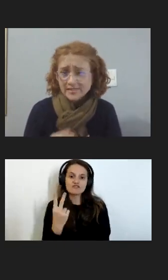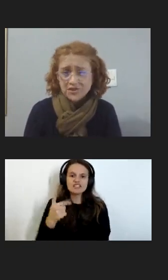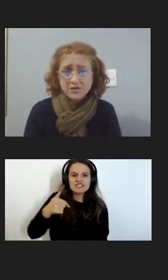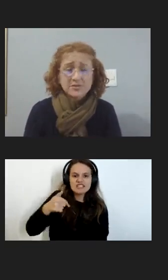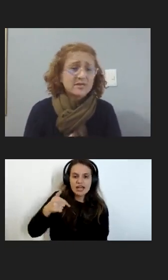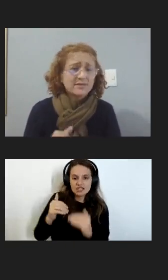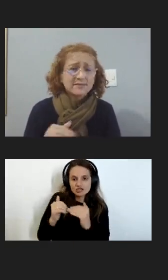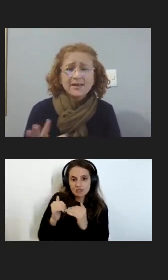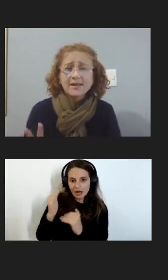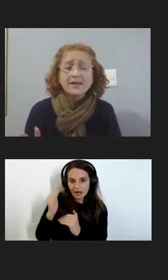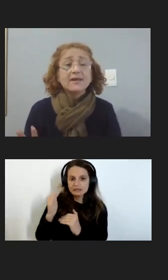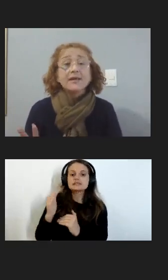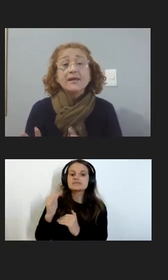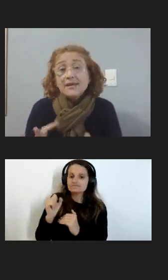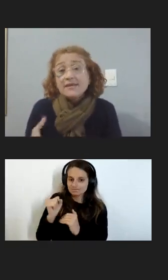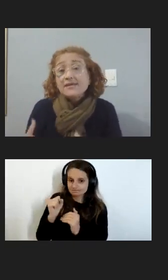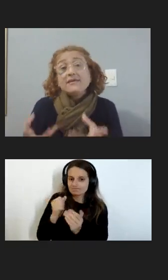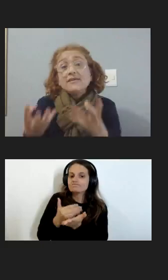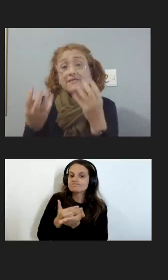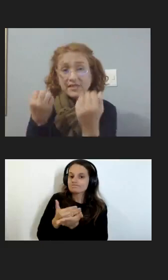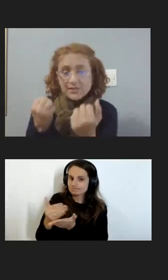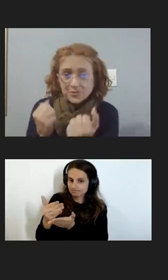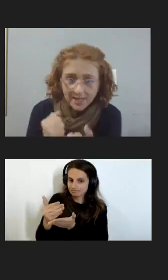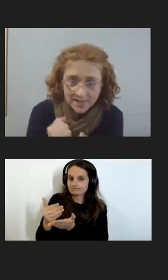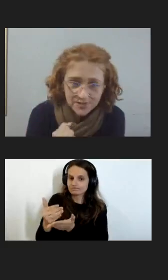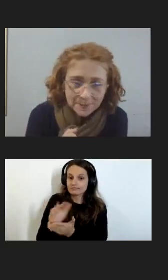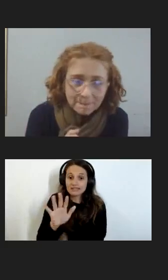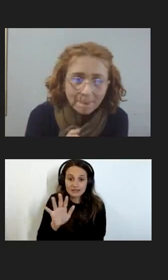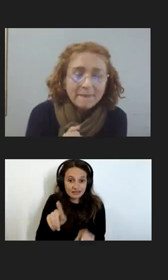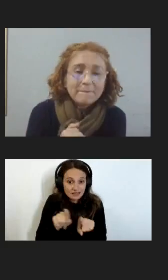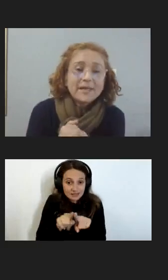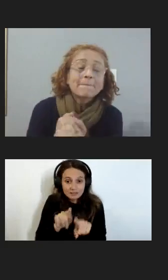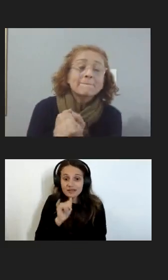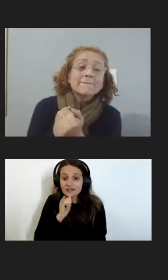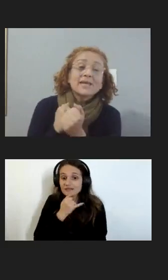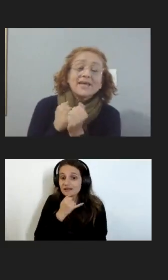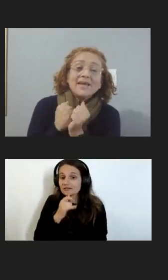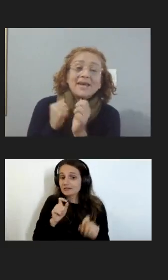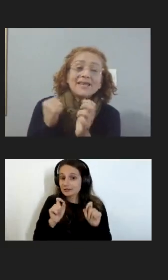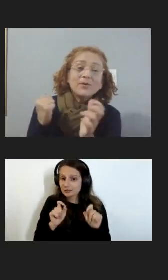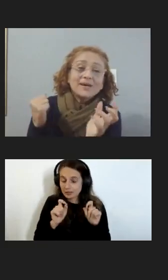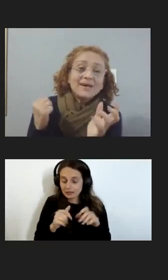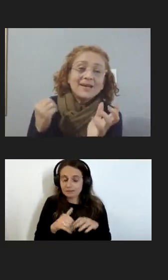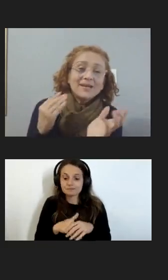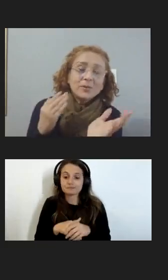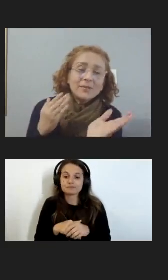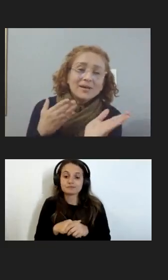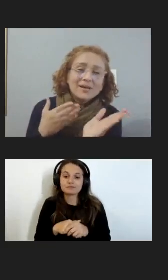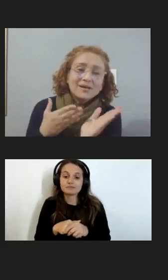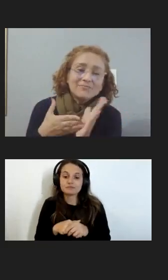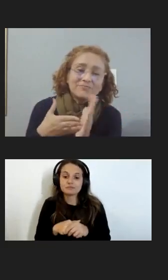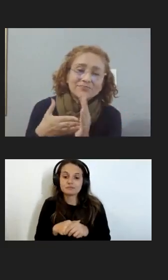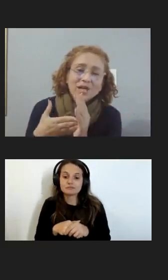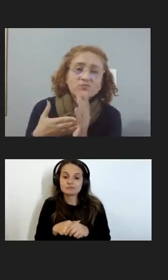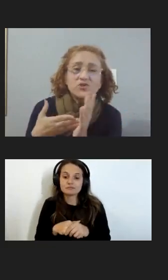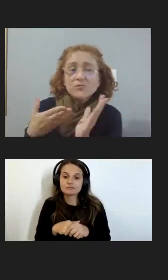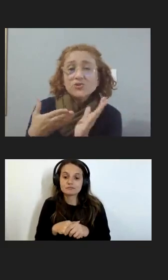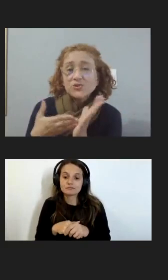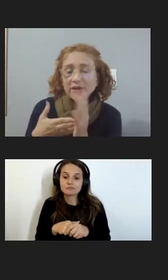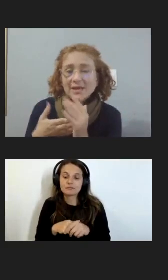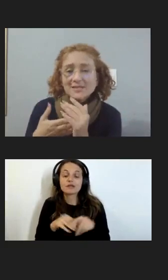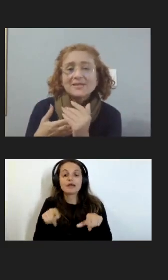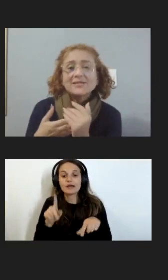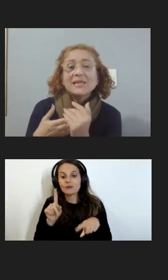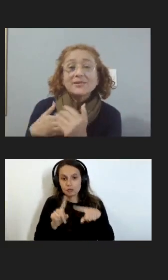partir de 27 anos ali até. E, infelizmente, também, ela é um tipo